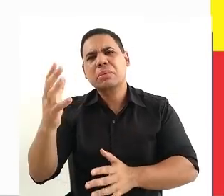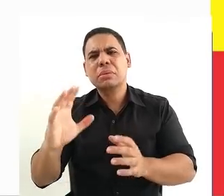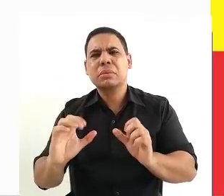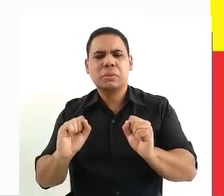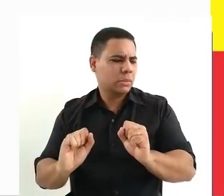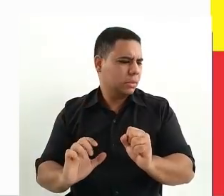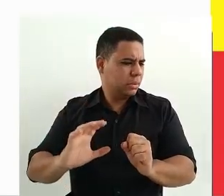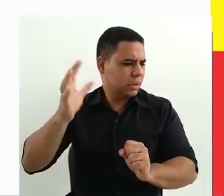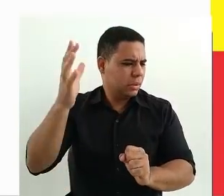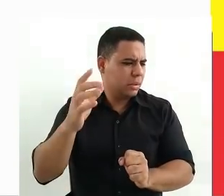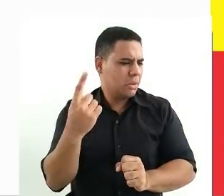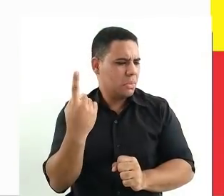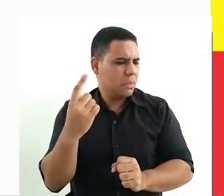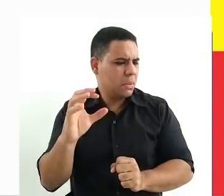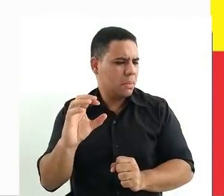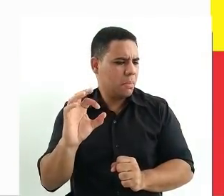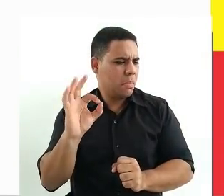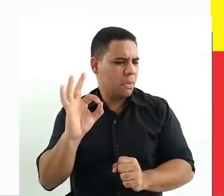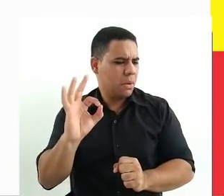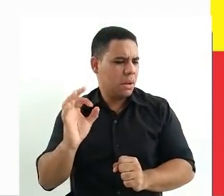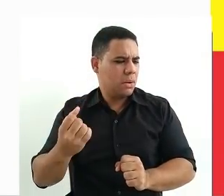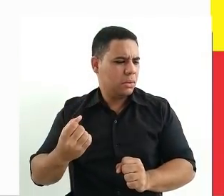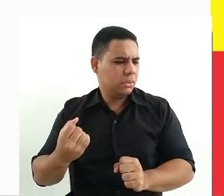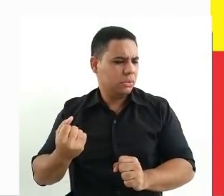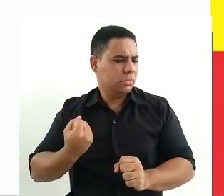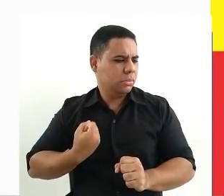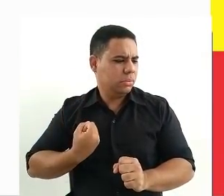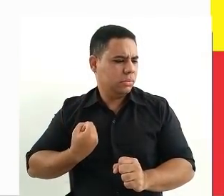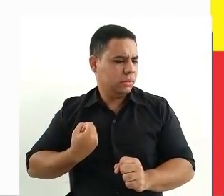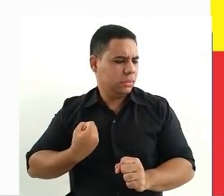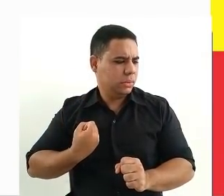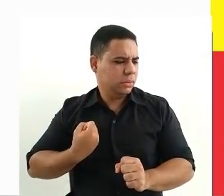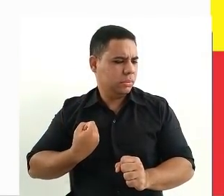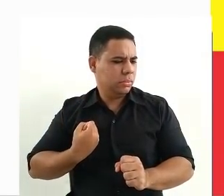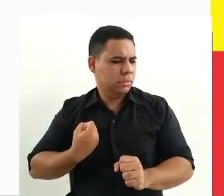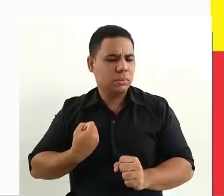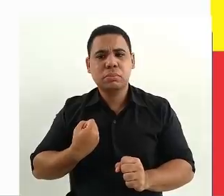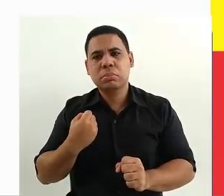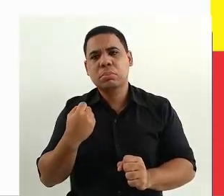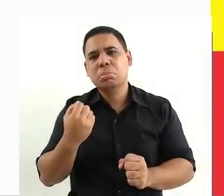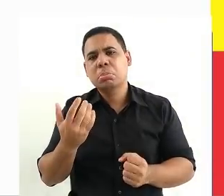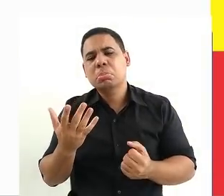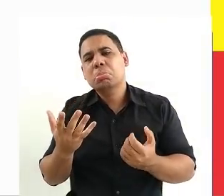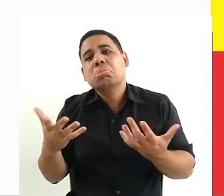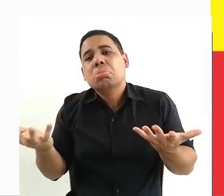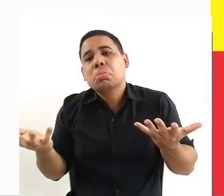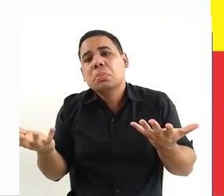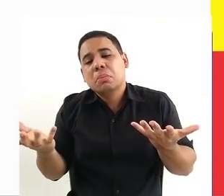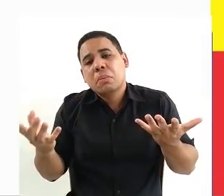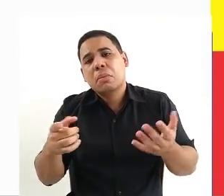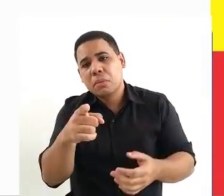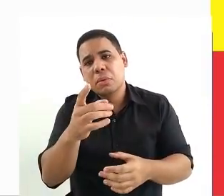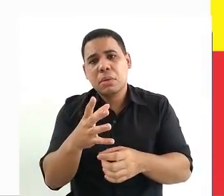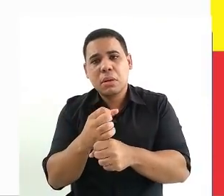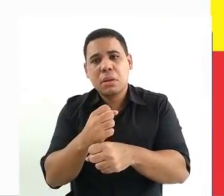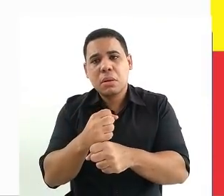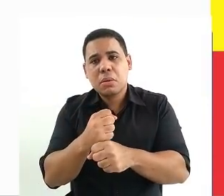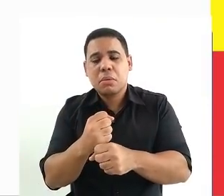Determine a probabilidade de se retirar uma bola com o número das seguintes condições. Olha que eu grifei aí,